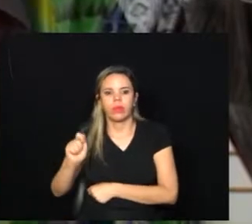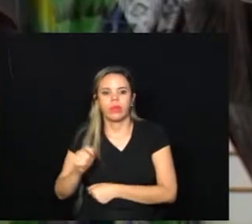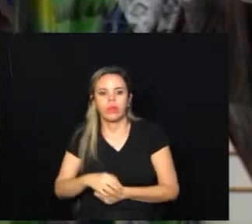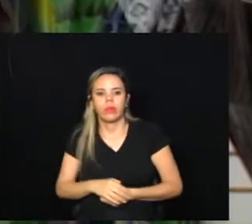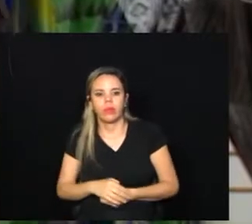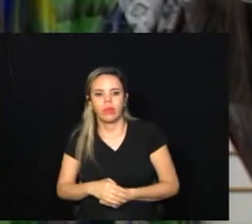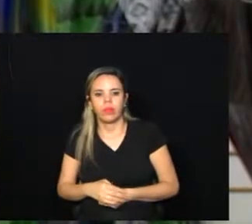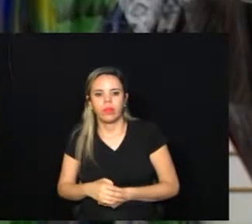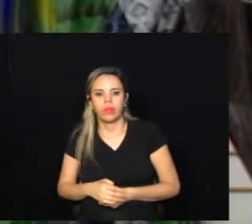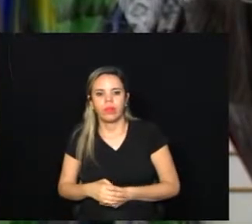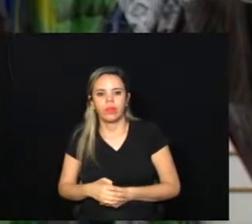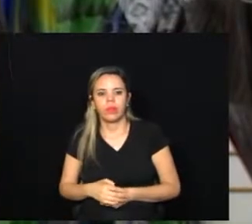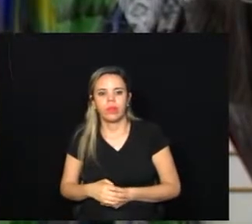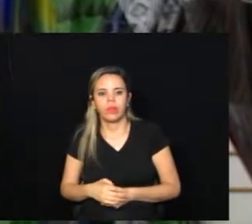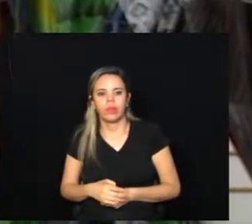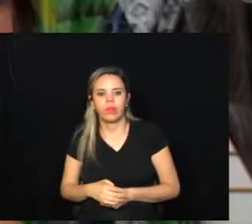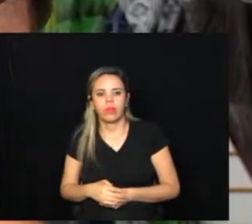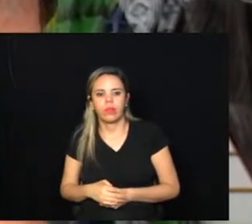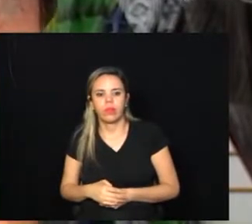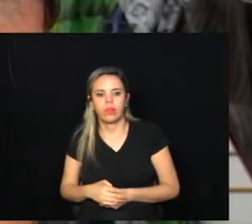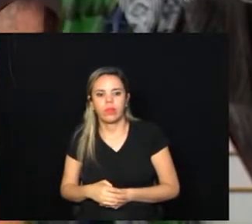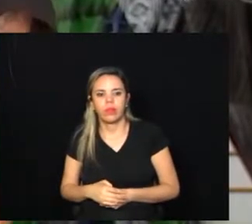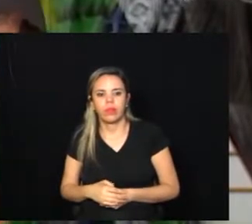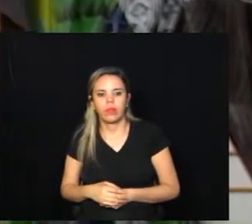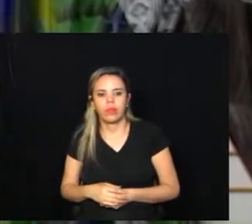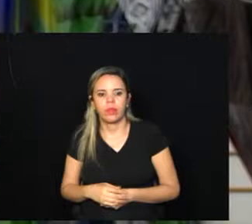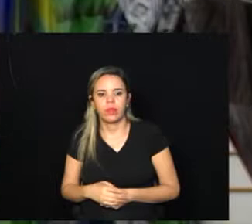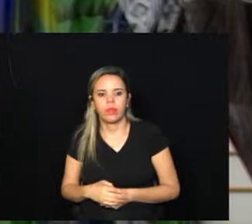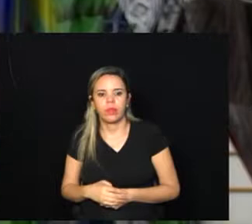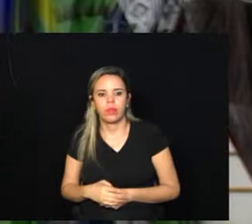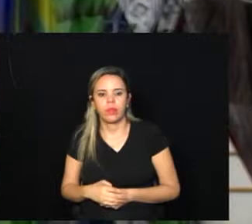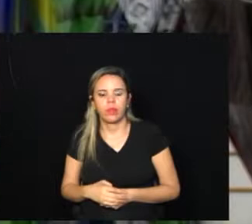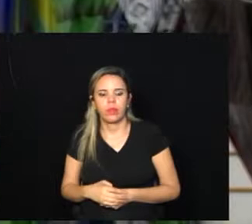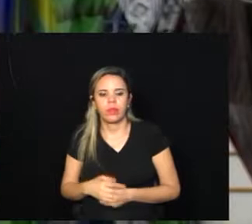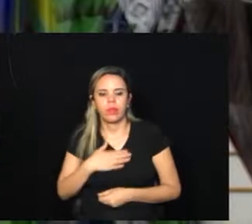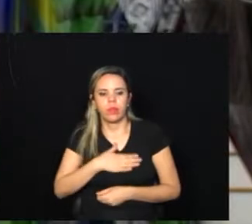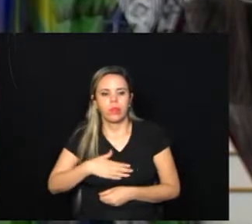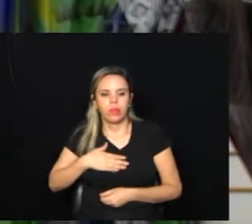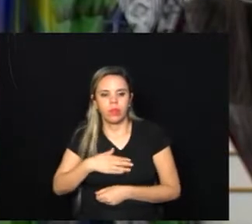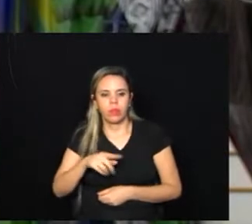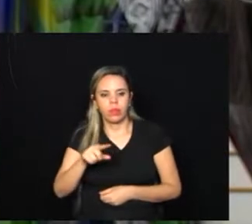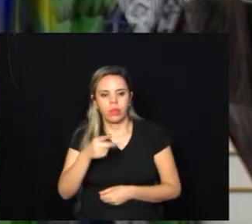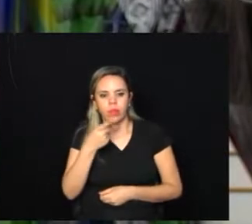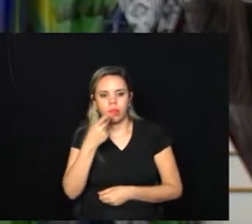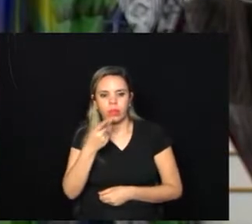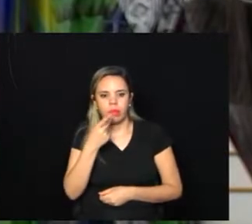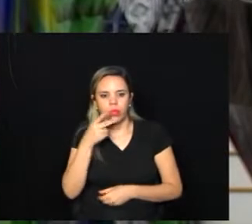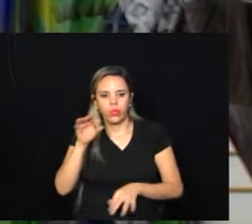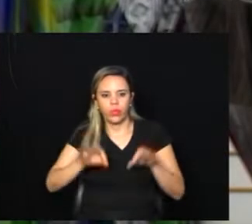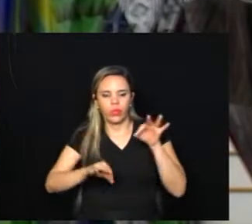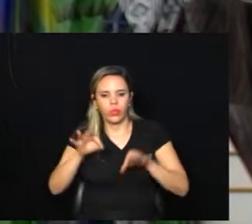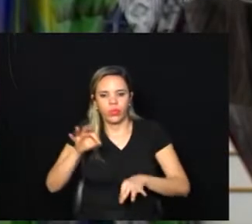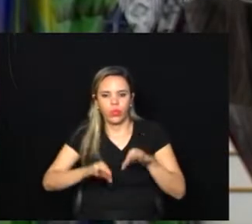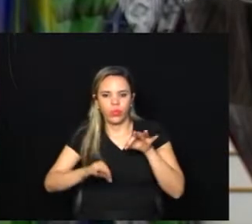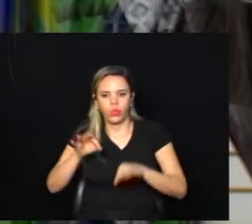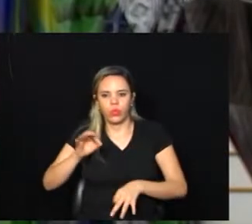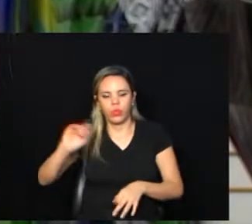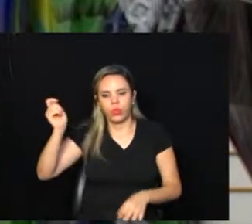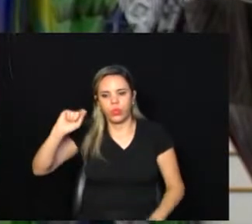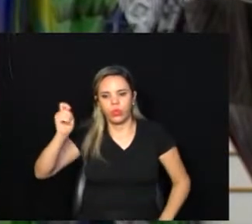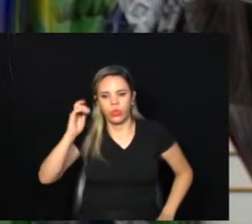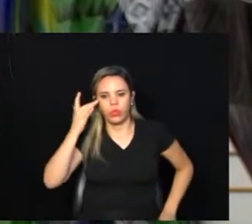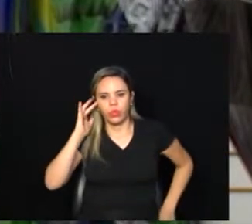né? E é isso, André. Bom, eu gostaria que você falasse sobre essa oficina de pipa, que eu